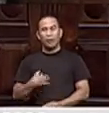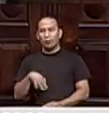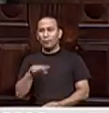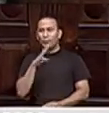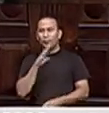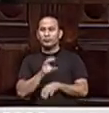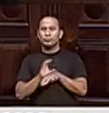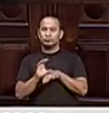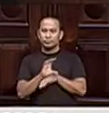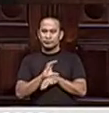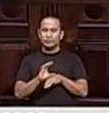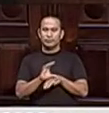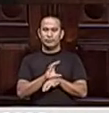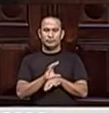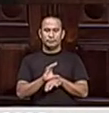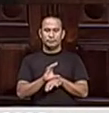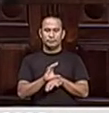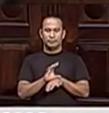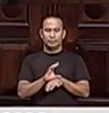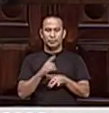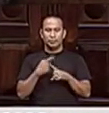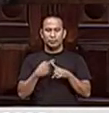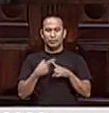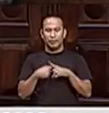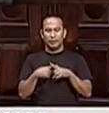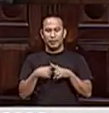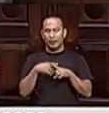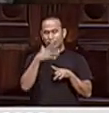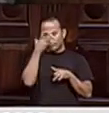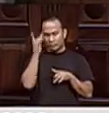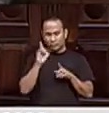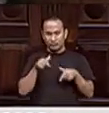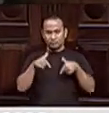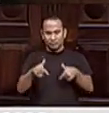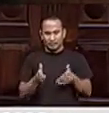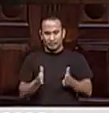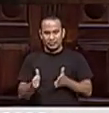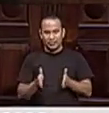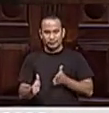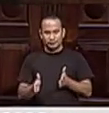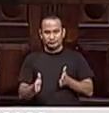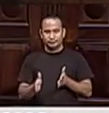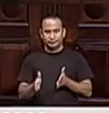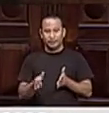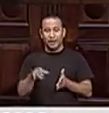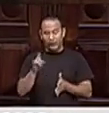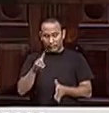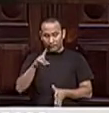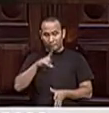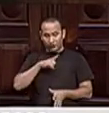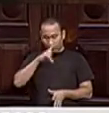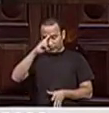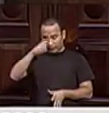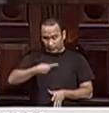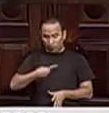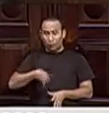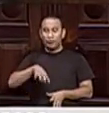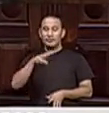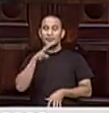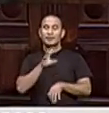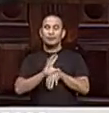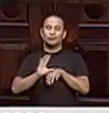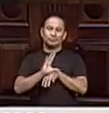conheço a Constituição porque para quem exerce mandato, é um dever conhecer a